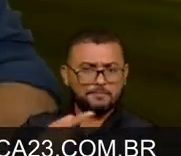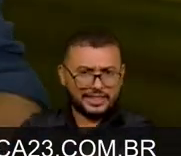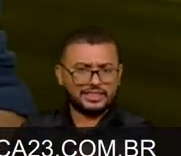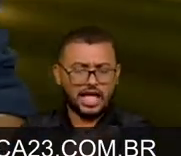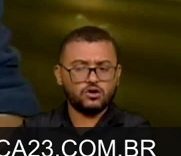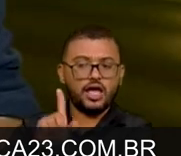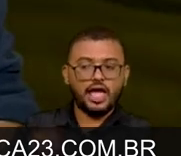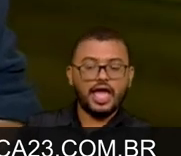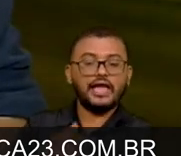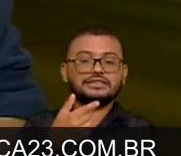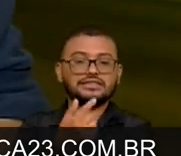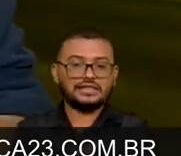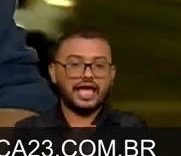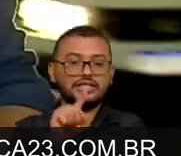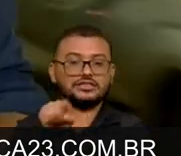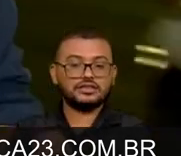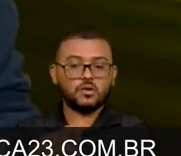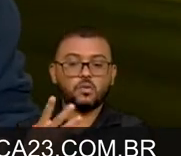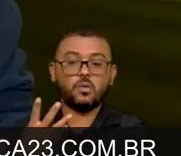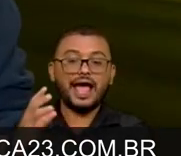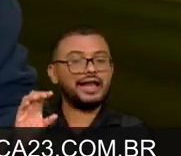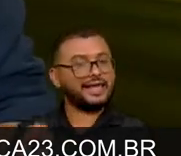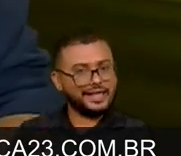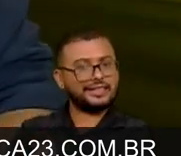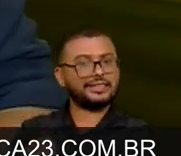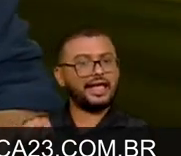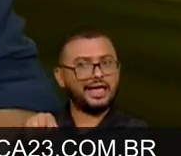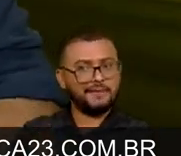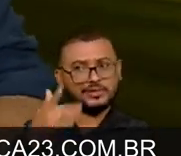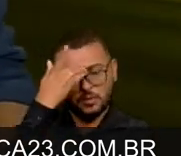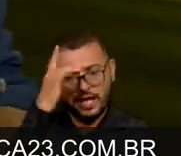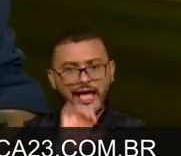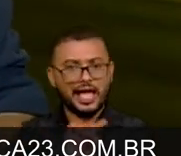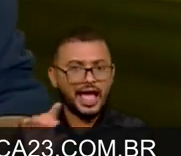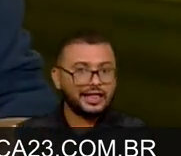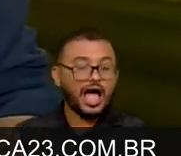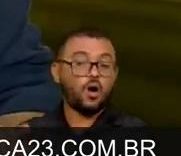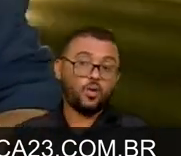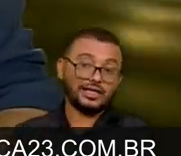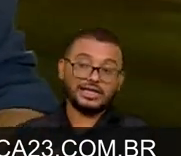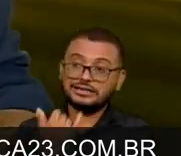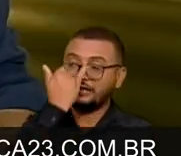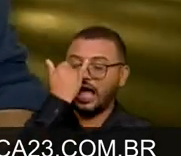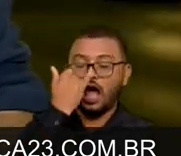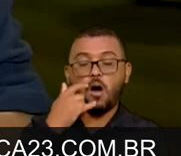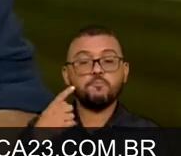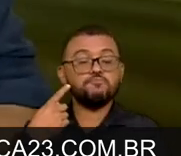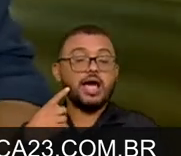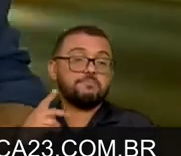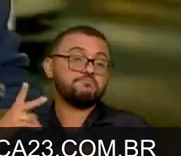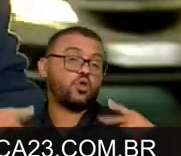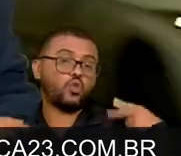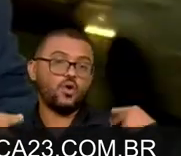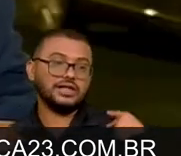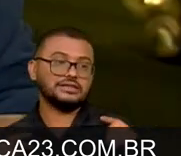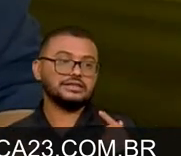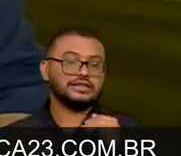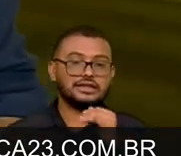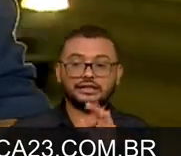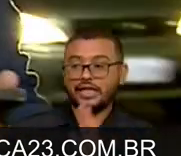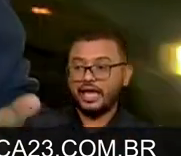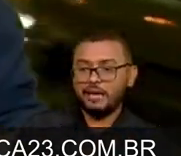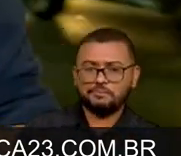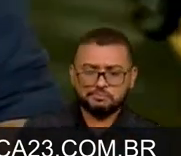pedágio cobra R$ 7,40 por automóvel. Então acontece ali de algum motorista gastar um